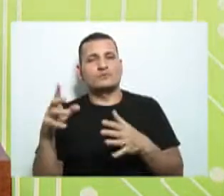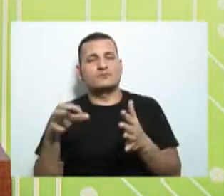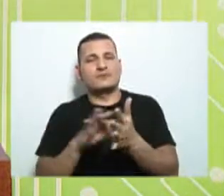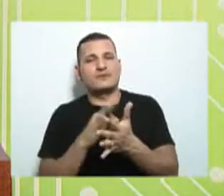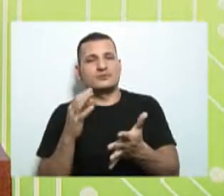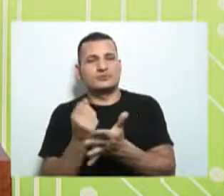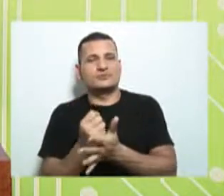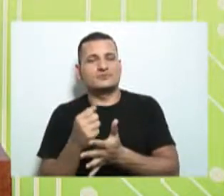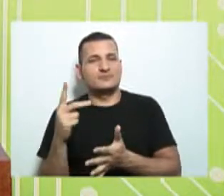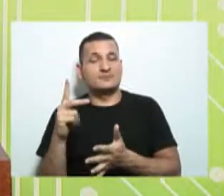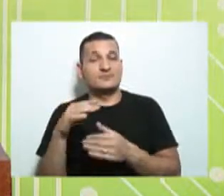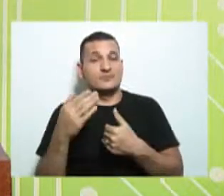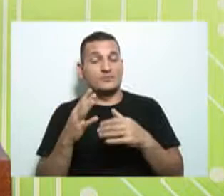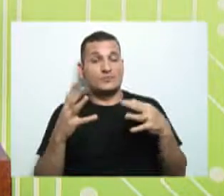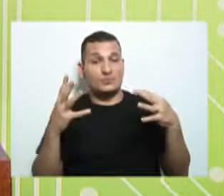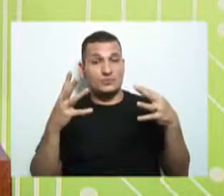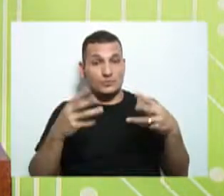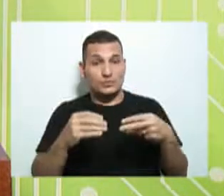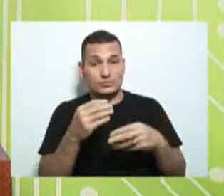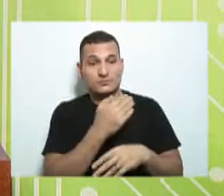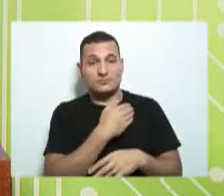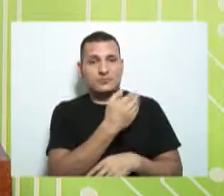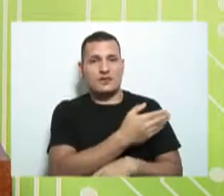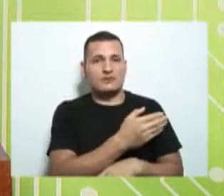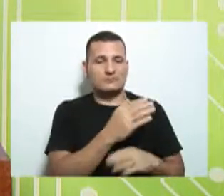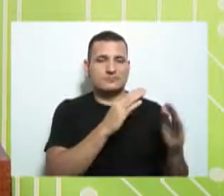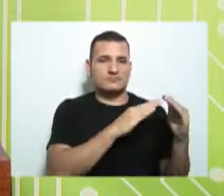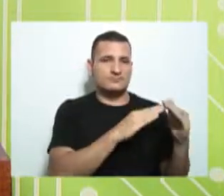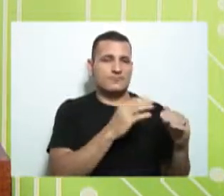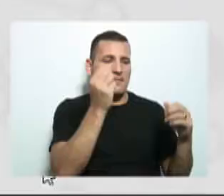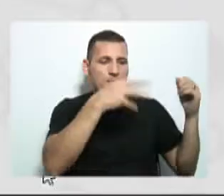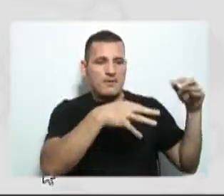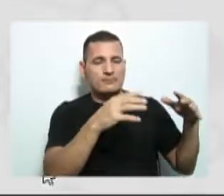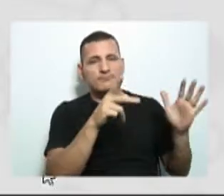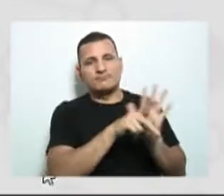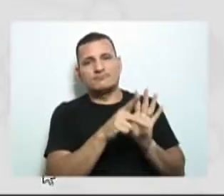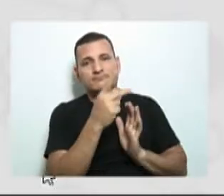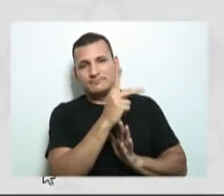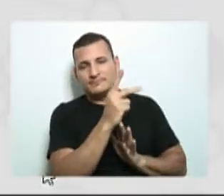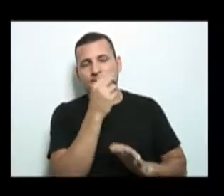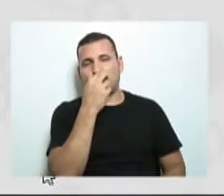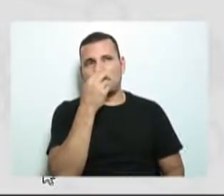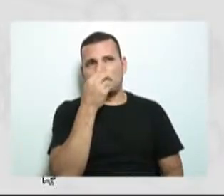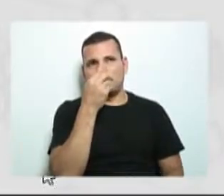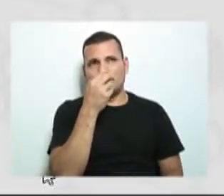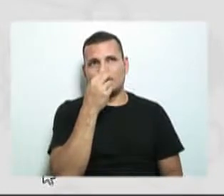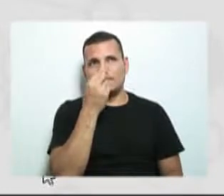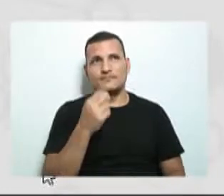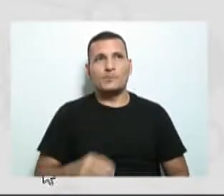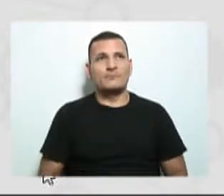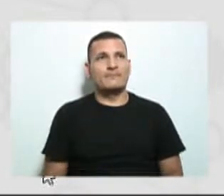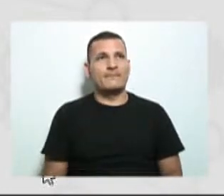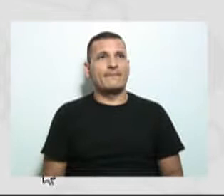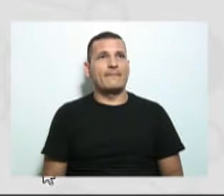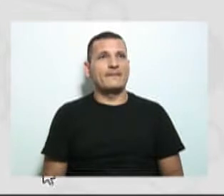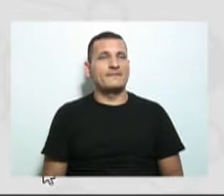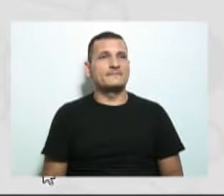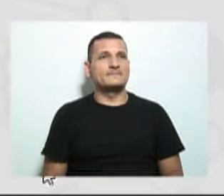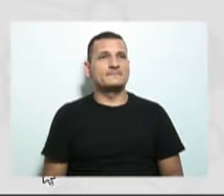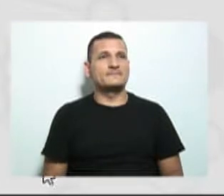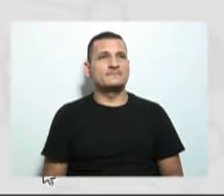legislação brasileira, tudo que cai no quintal do vizinho é do vizinho. Tome muito cuidado com isso. Próxima questão. Olha aí.